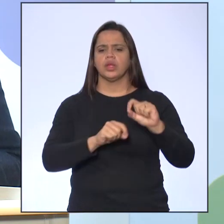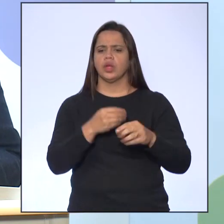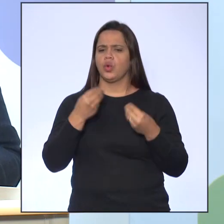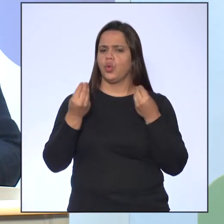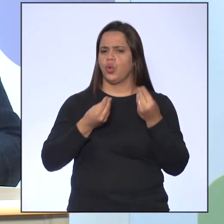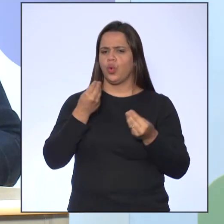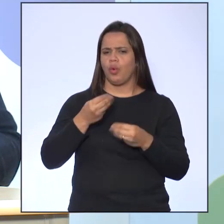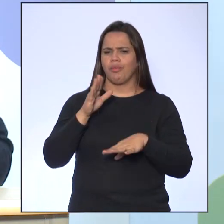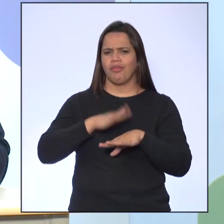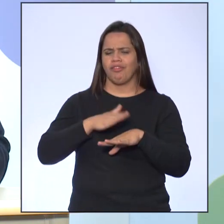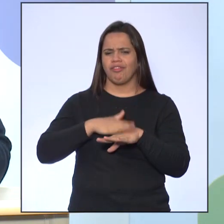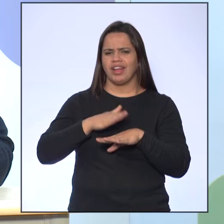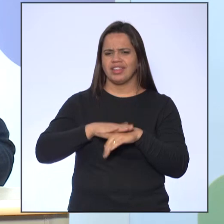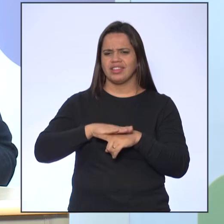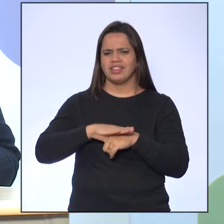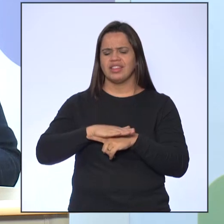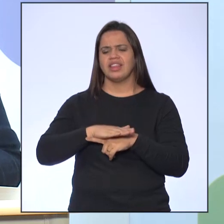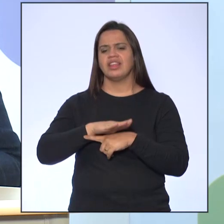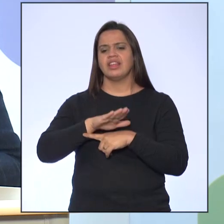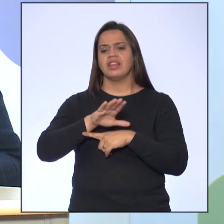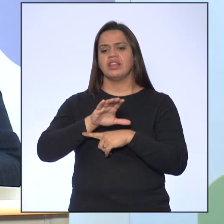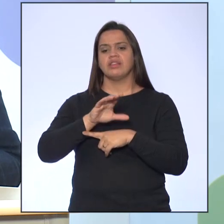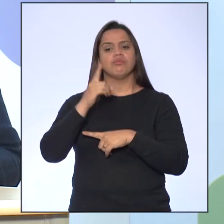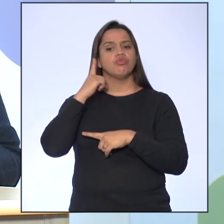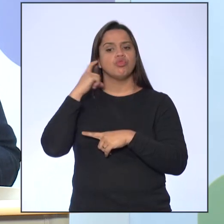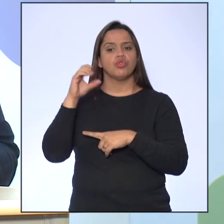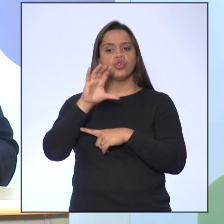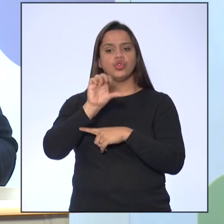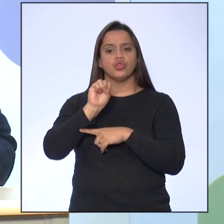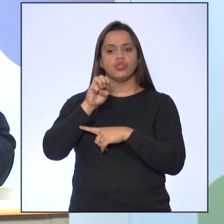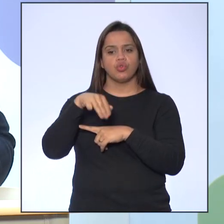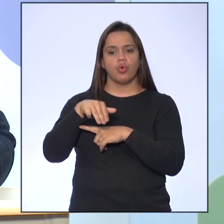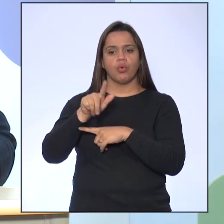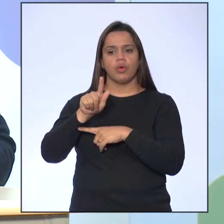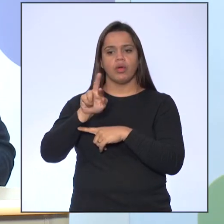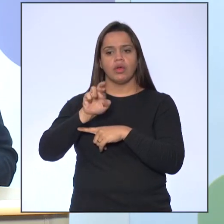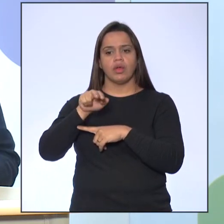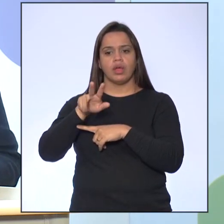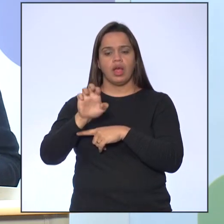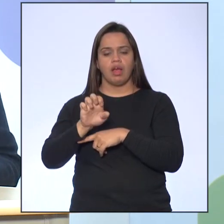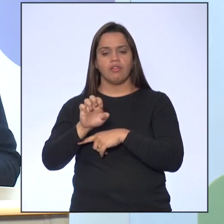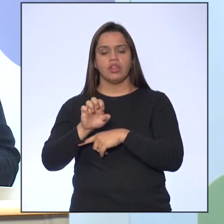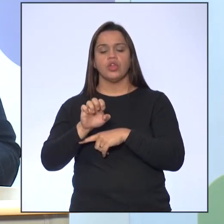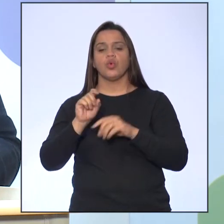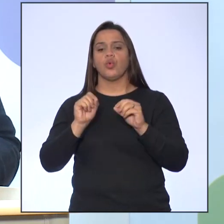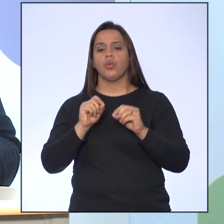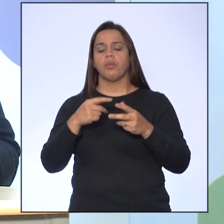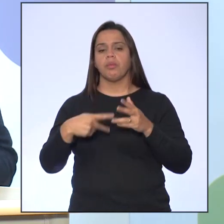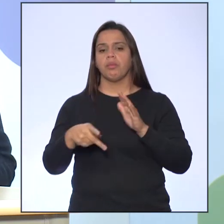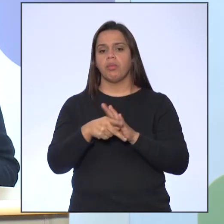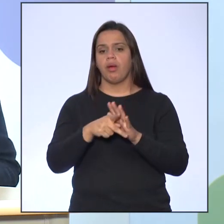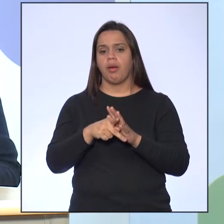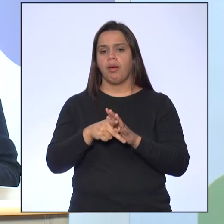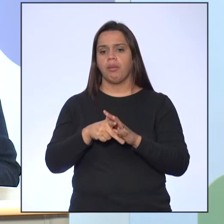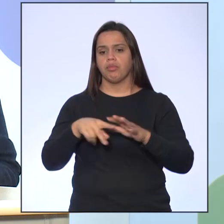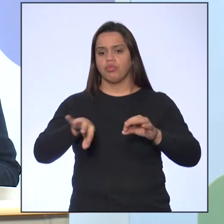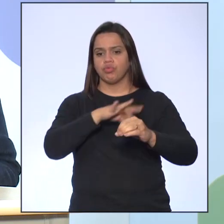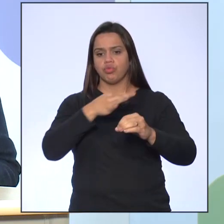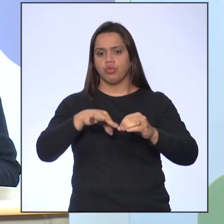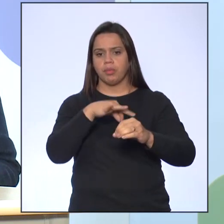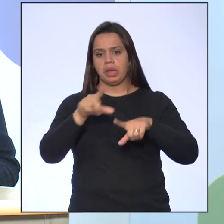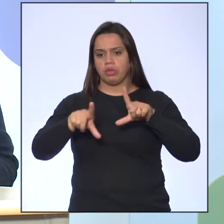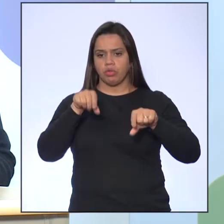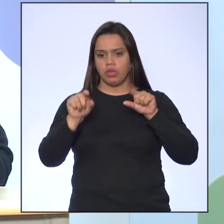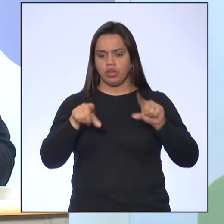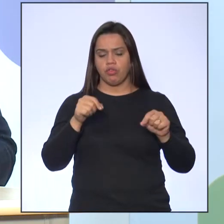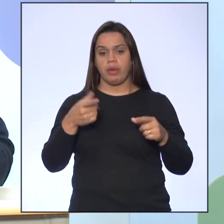fazer som grave com instrumentos alternativos? Olha, é bem simples. Agora a gente vai entender um pouco a questão de